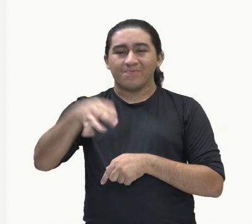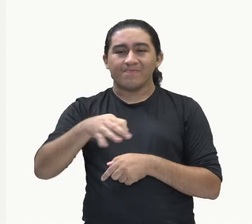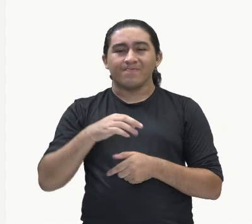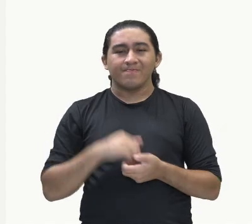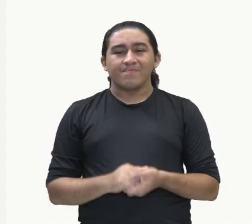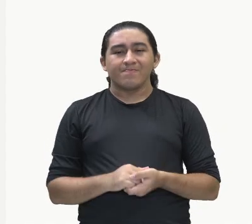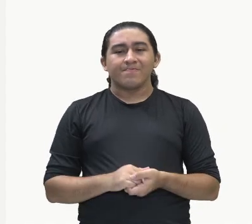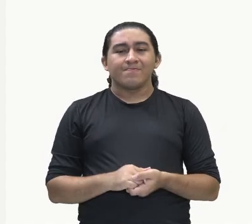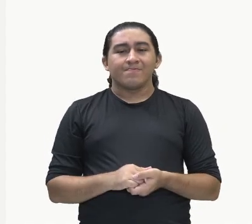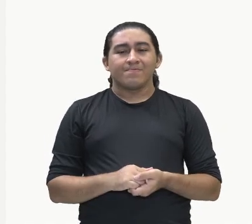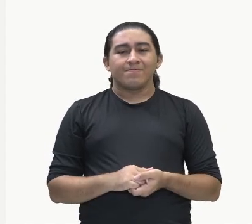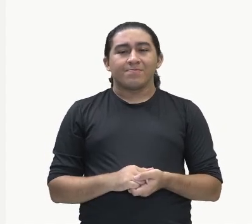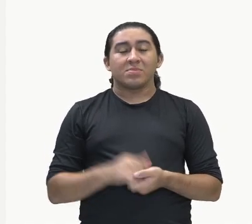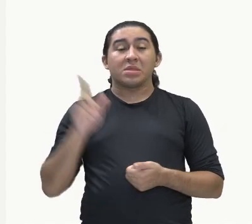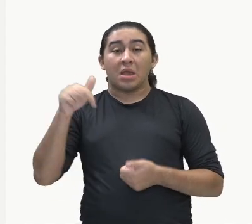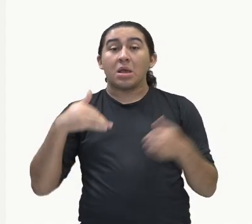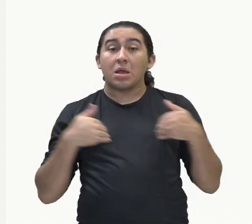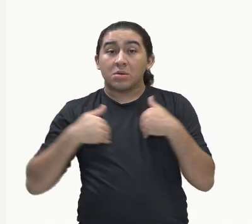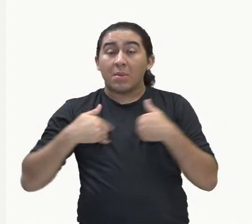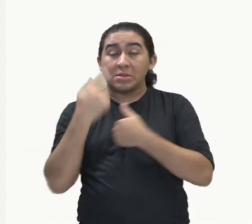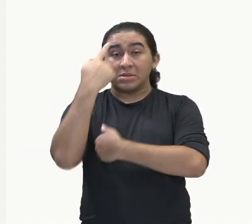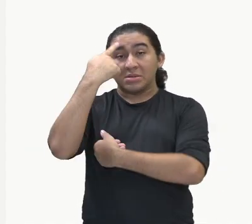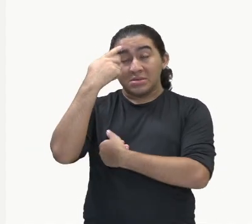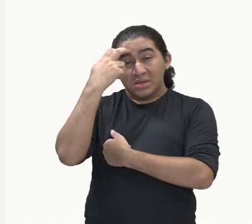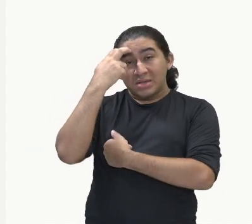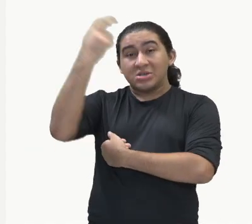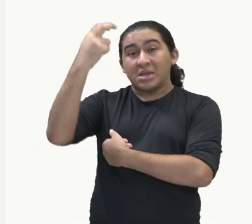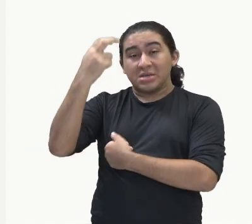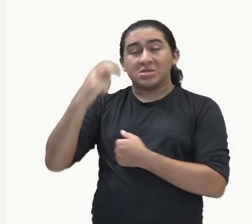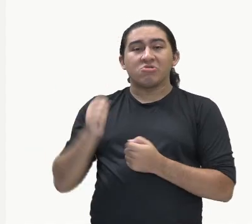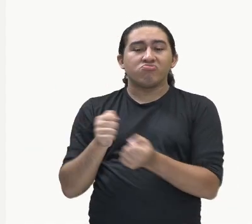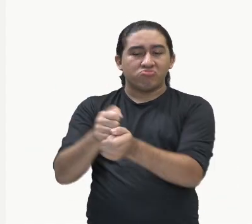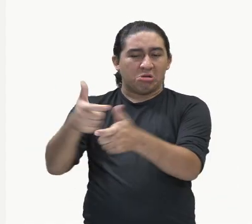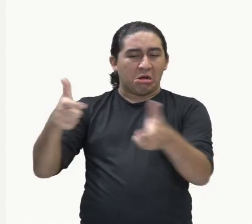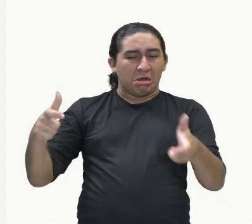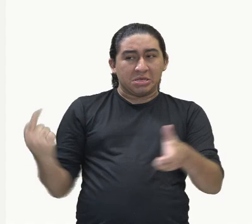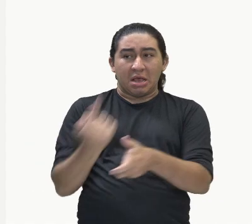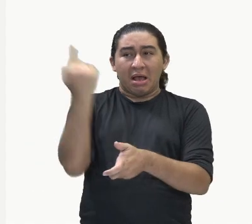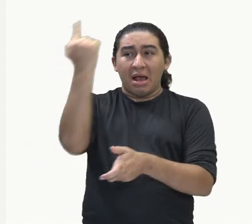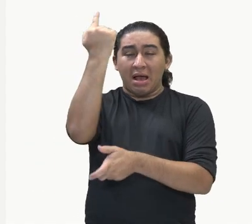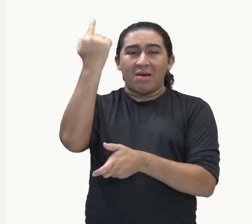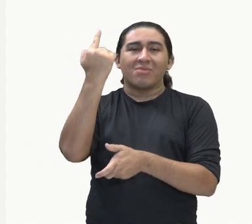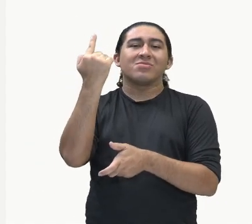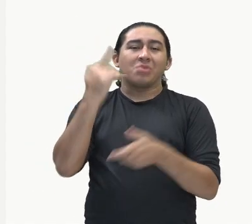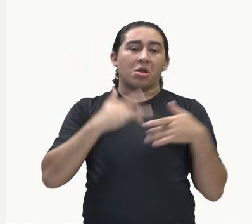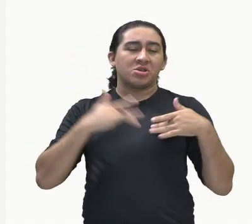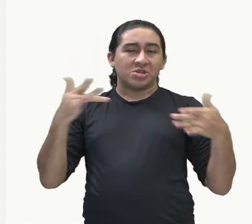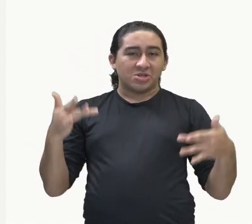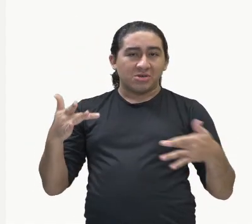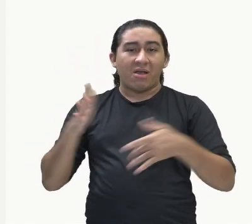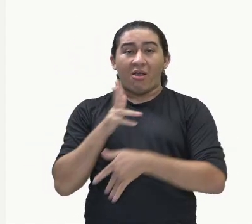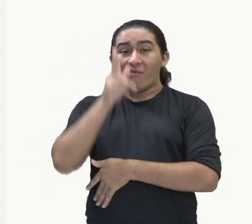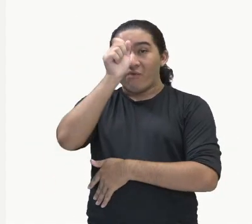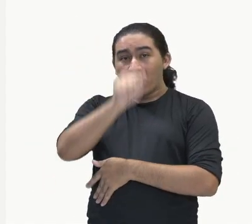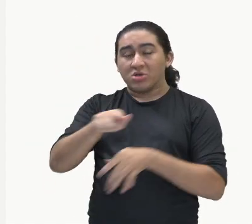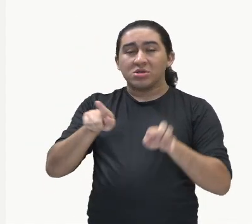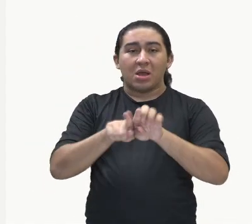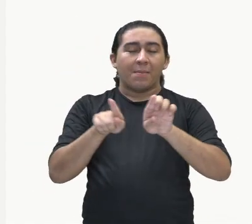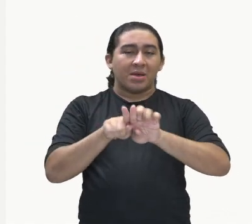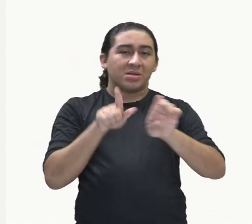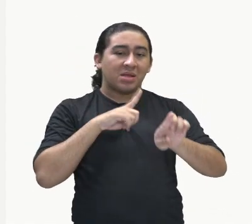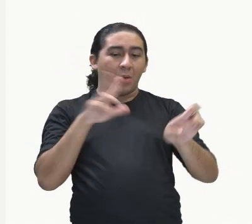certo? São animais inteligentes, gigantes, né? Gentis, fortes, e têm uma vida social